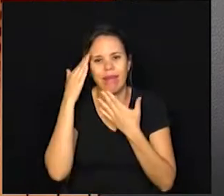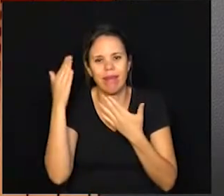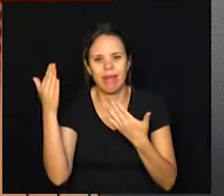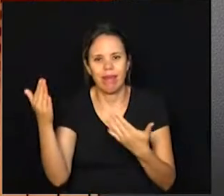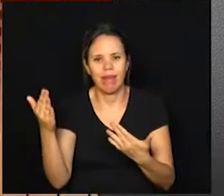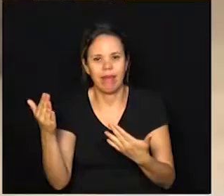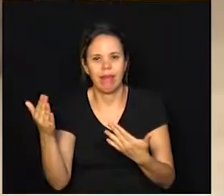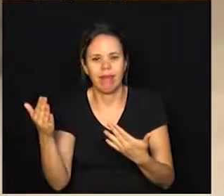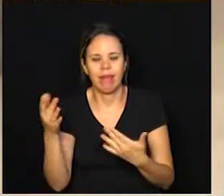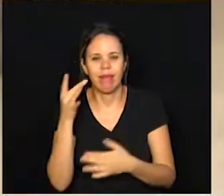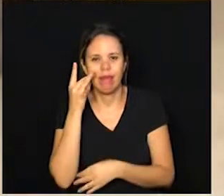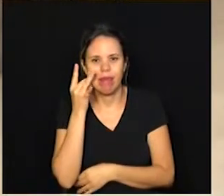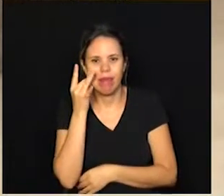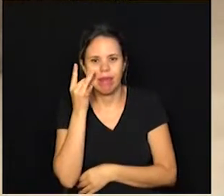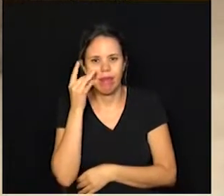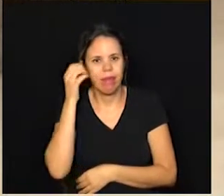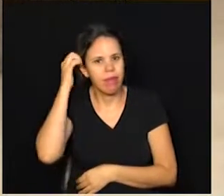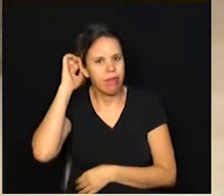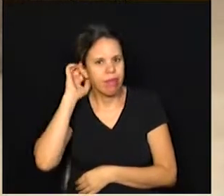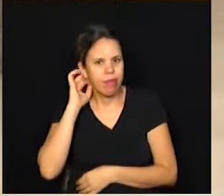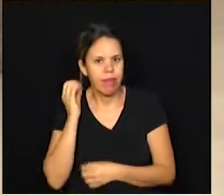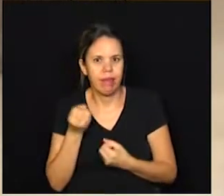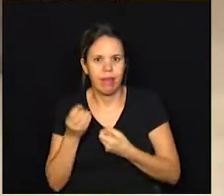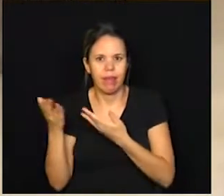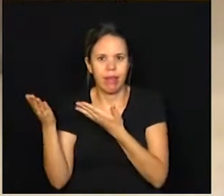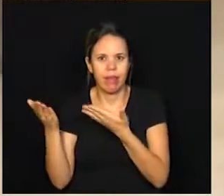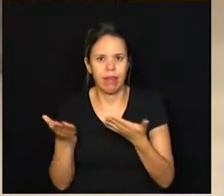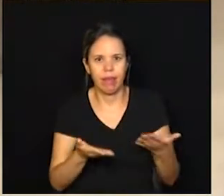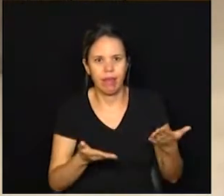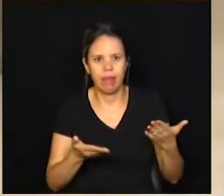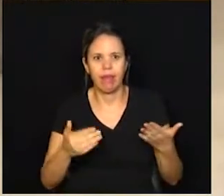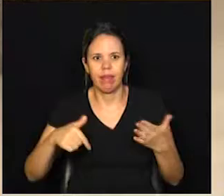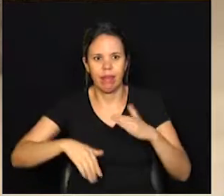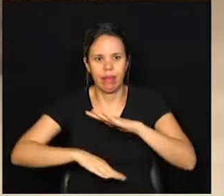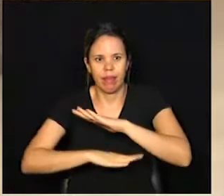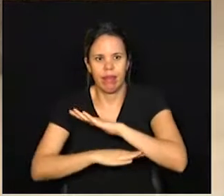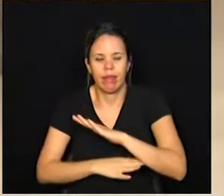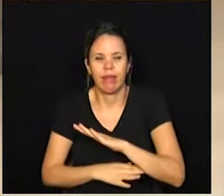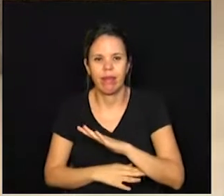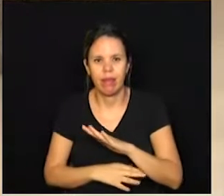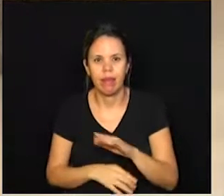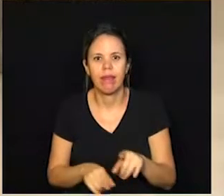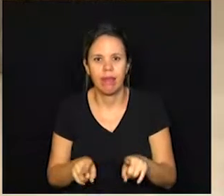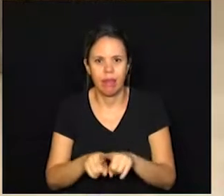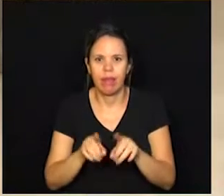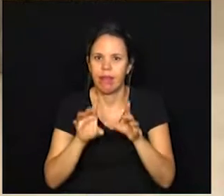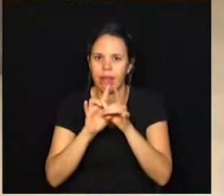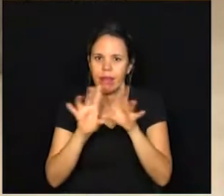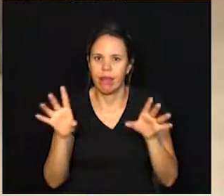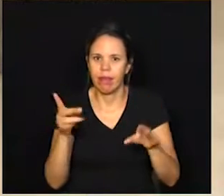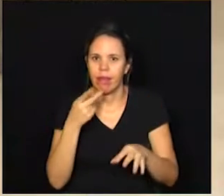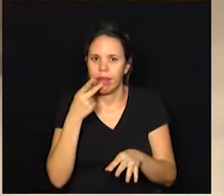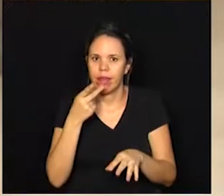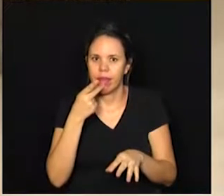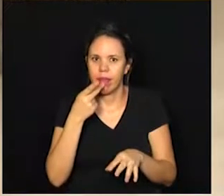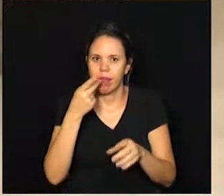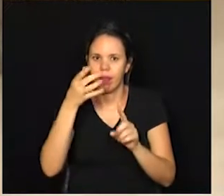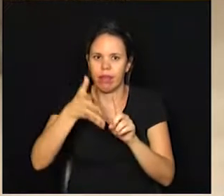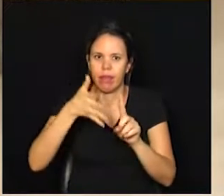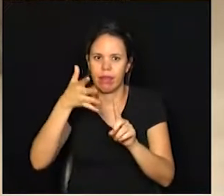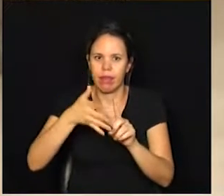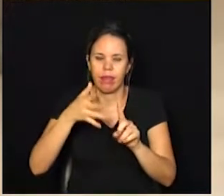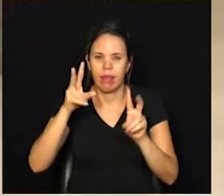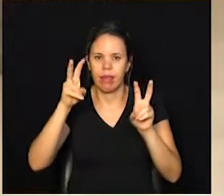obrigado pela sua presença. O senhor é muito bem-vindo nessa Casa de Leis e o senhor, então, tem a liberdade de fazer suas considerações sobre